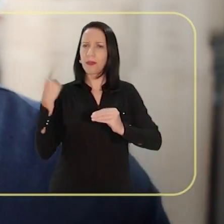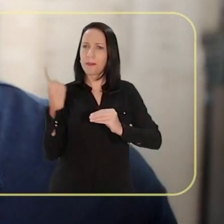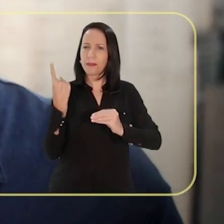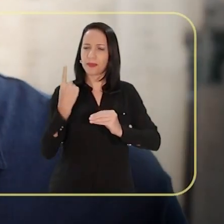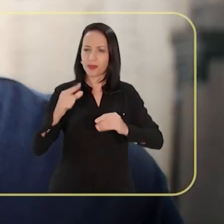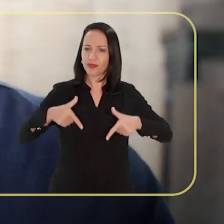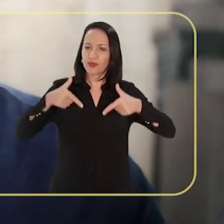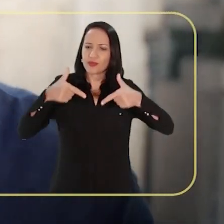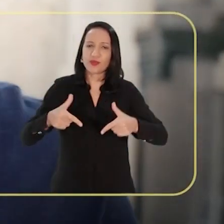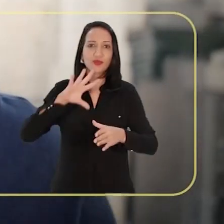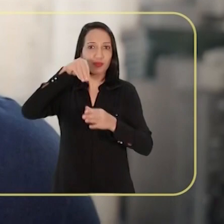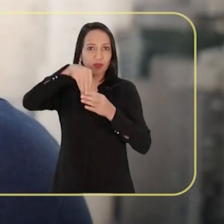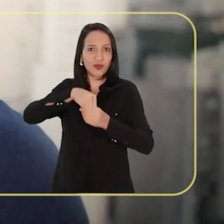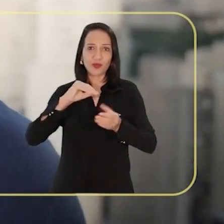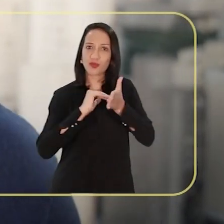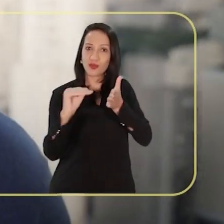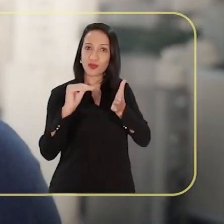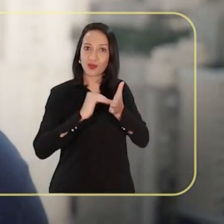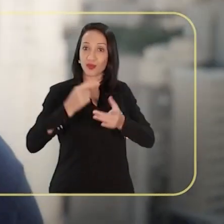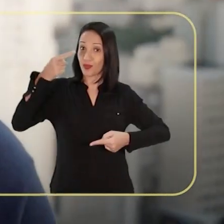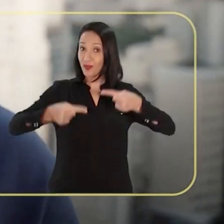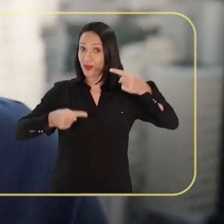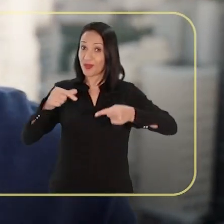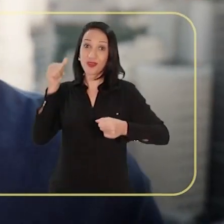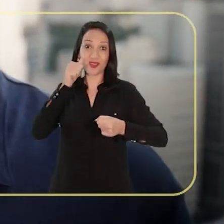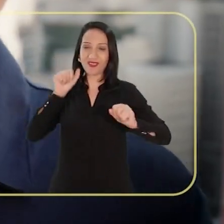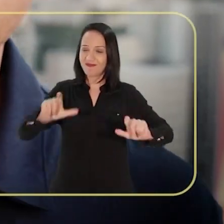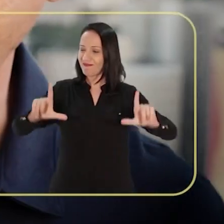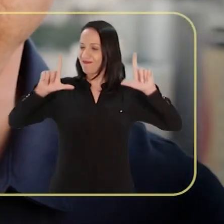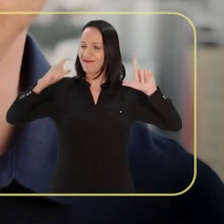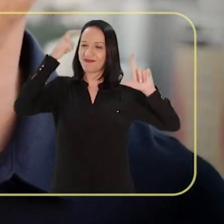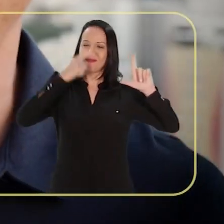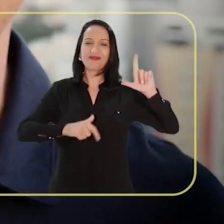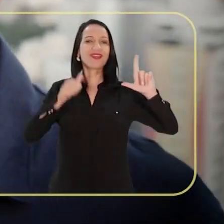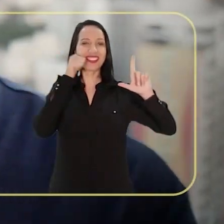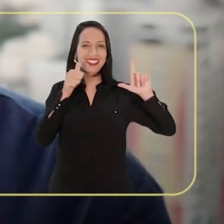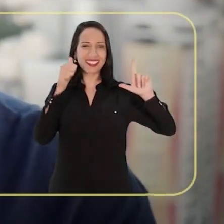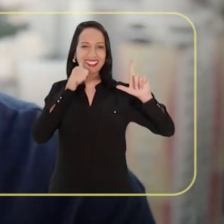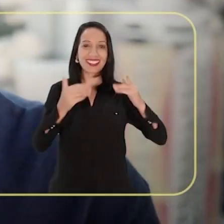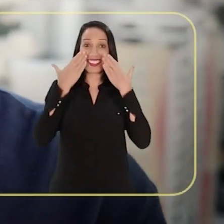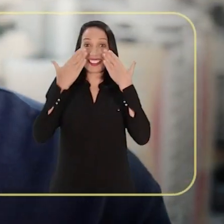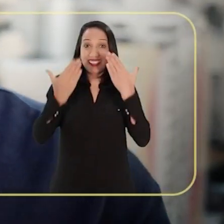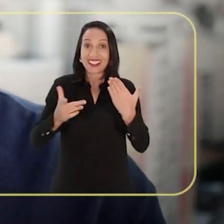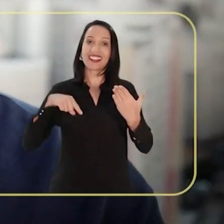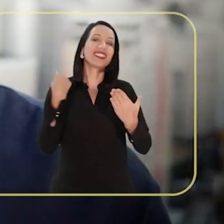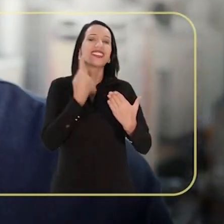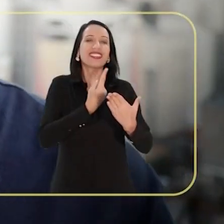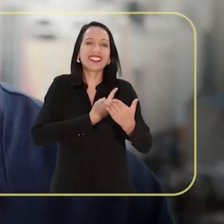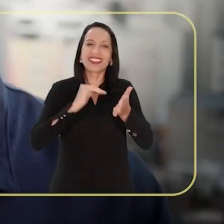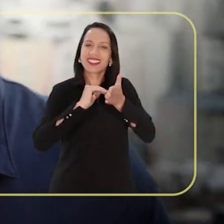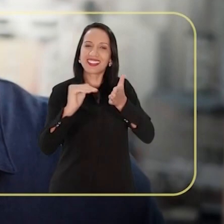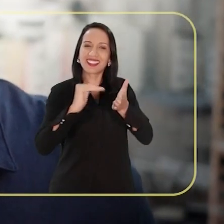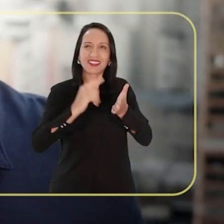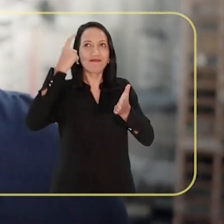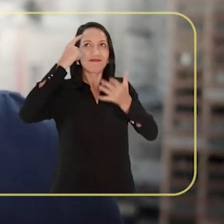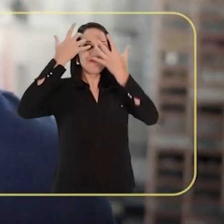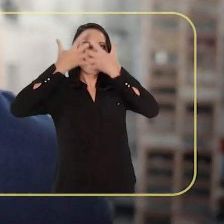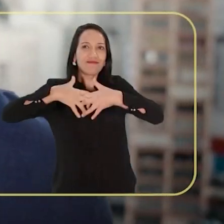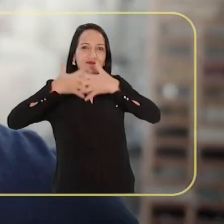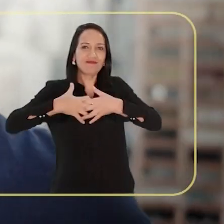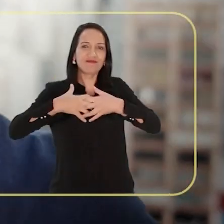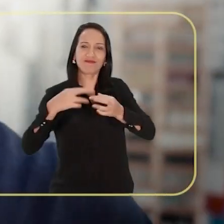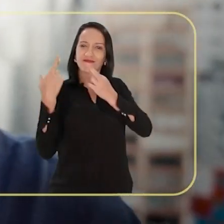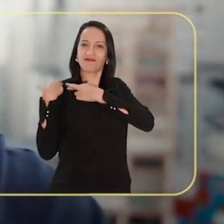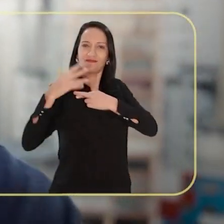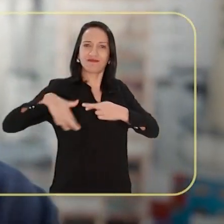implantar a Secretaria de Política para as mulheres. O protagonismo feminino estará à frente da nossa Secretaria, pensada e comandada por